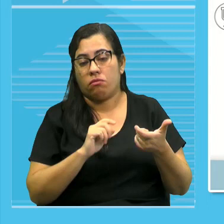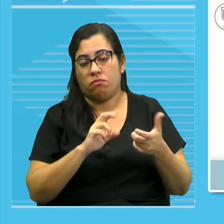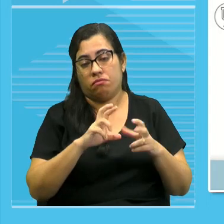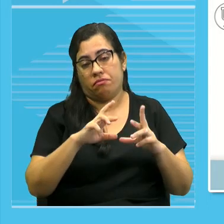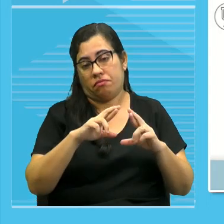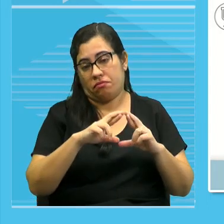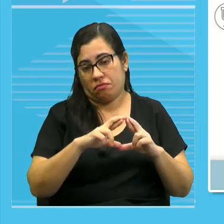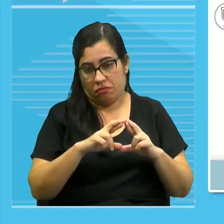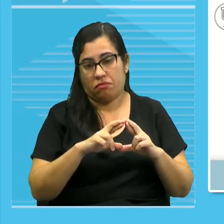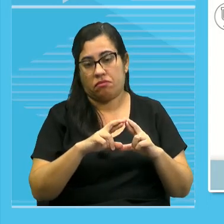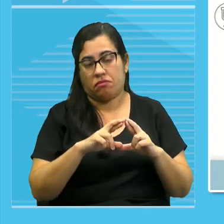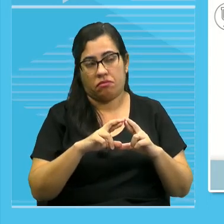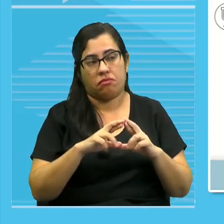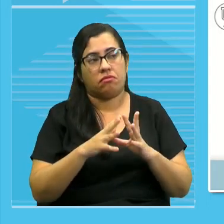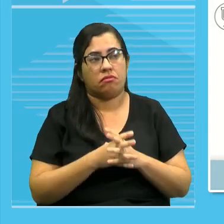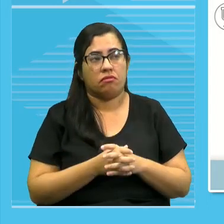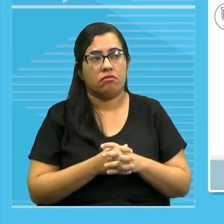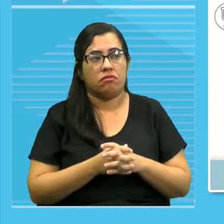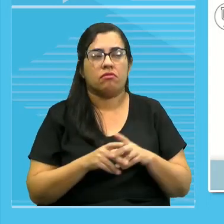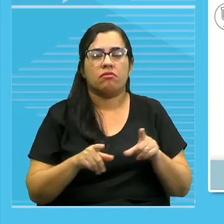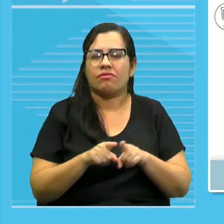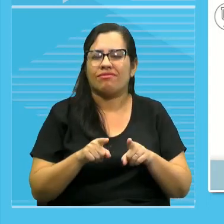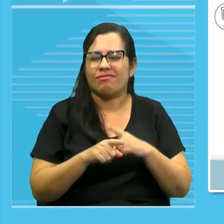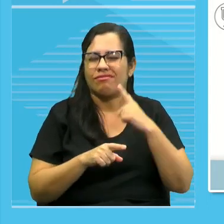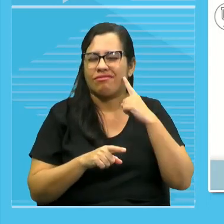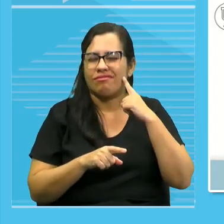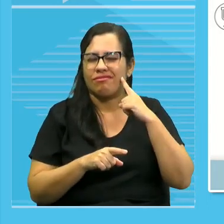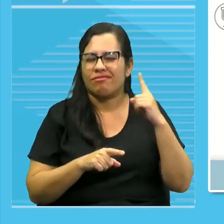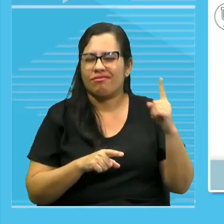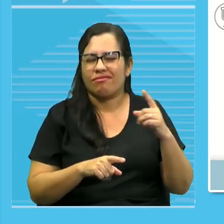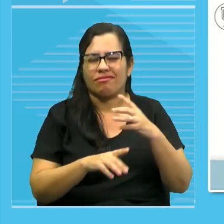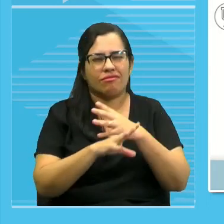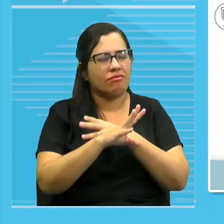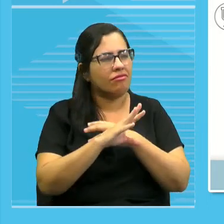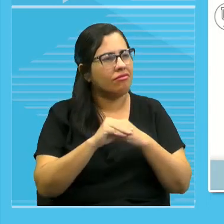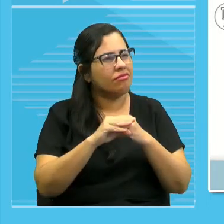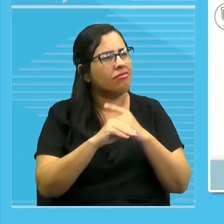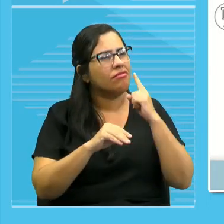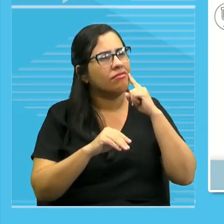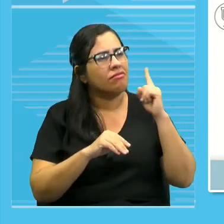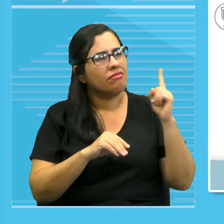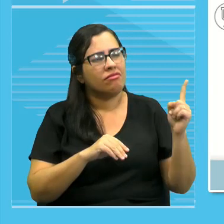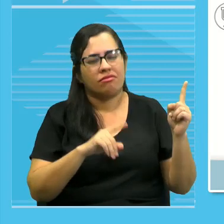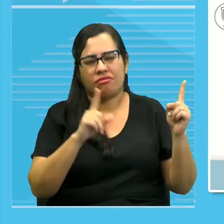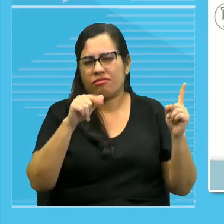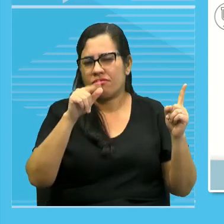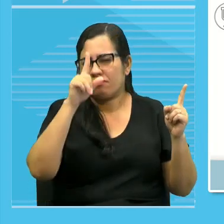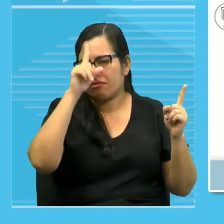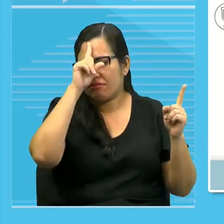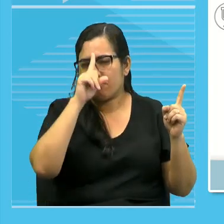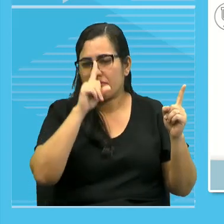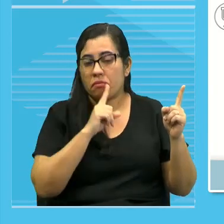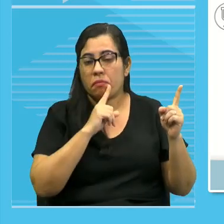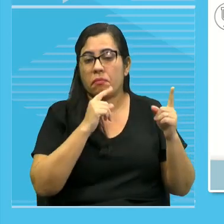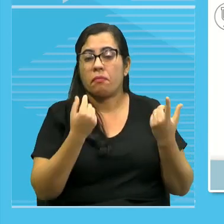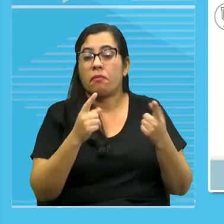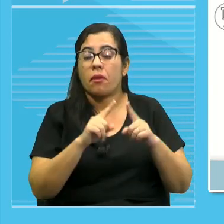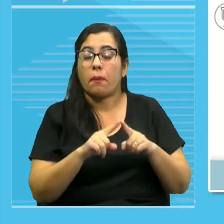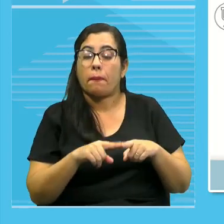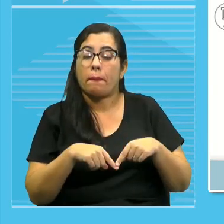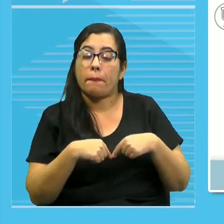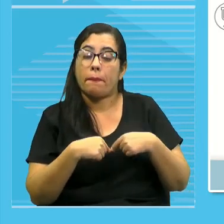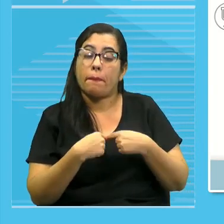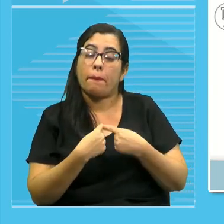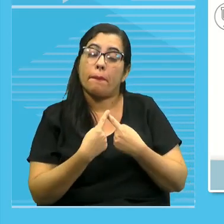aí ele usa na sequência essa conjunção se nembargo cinemargo quer dizer mas no